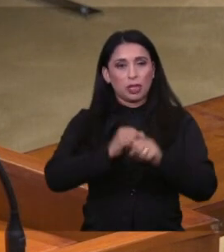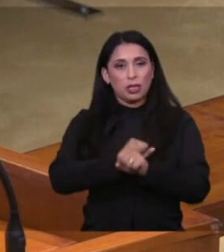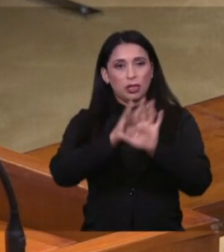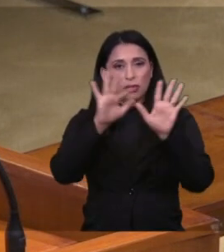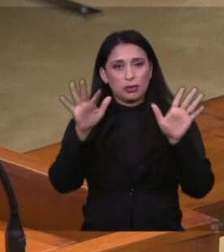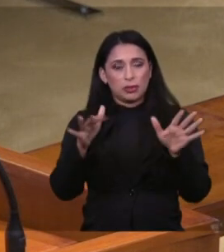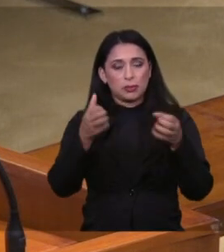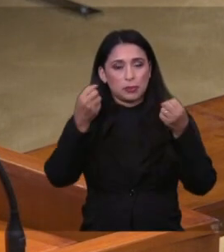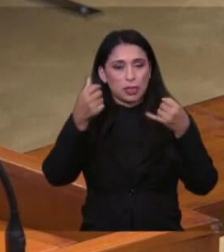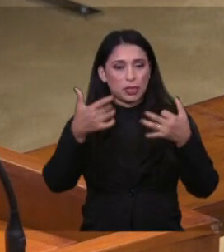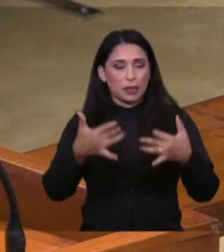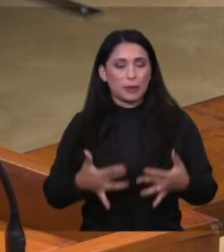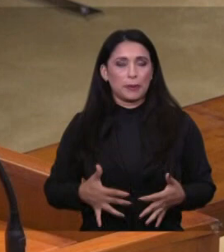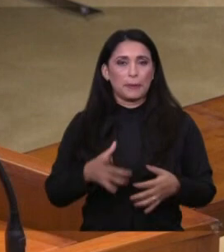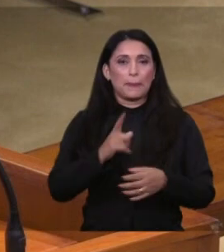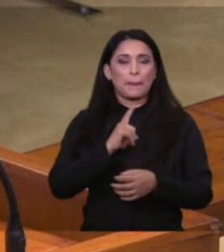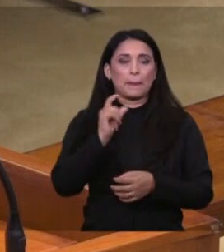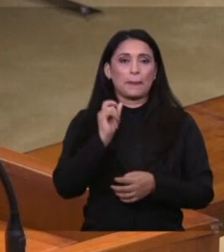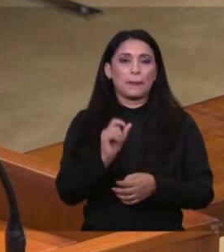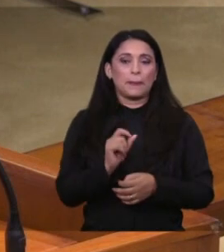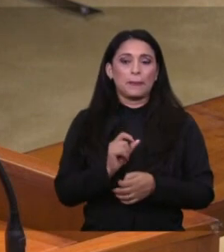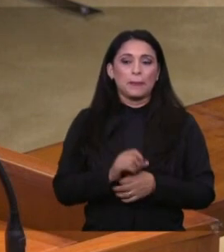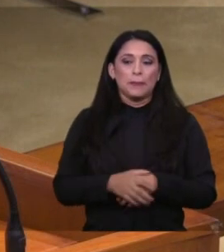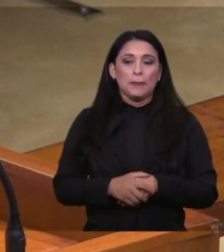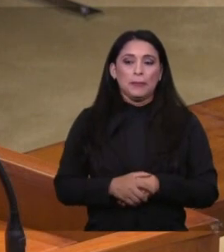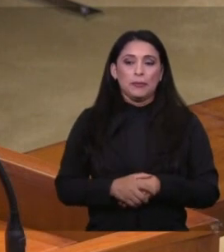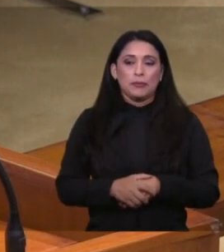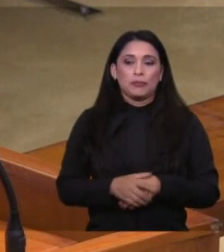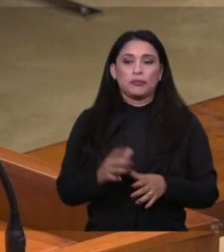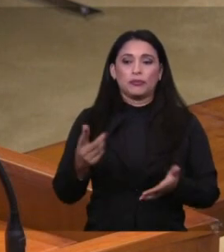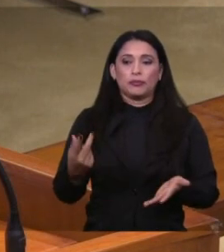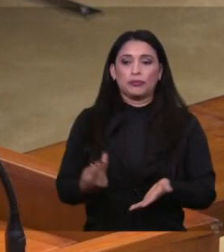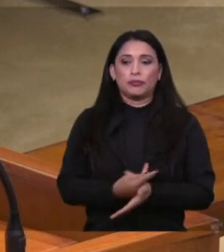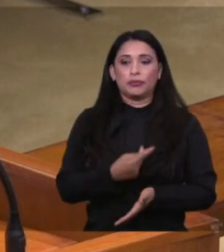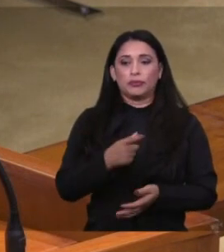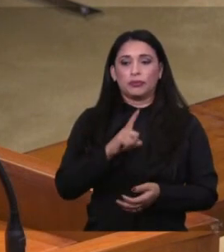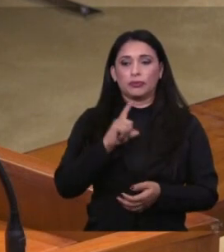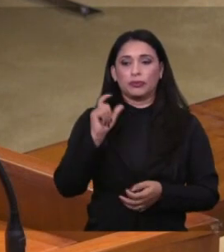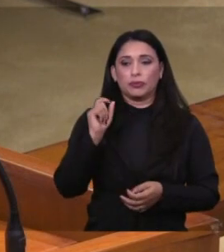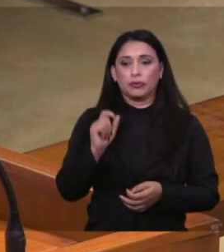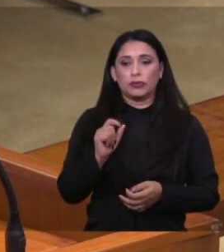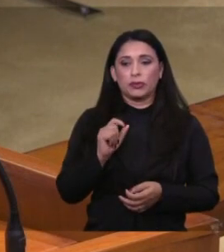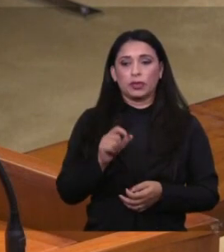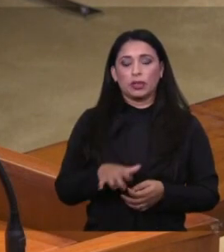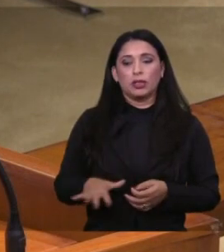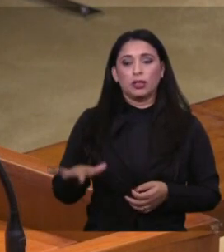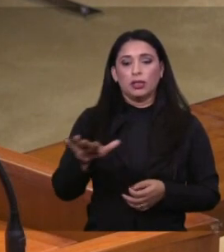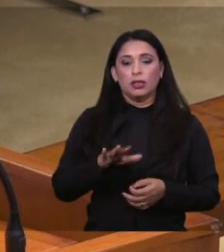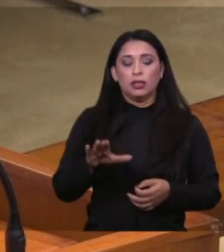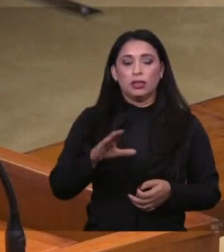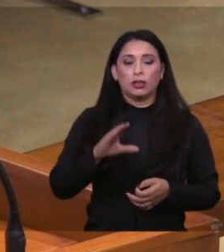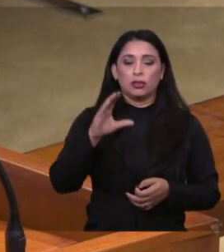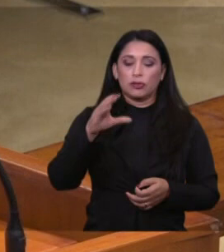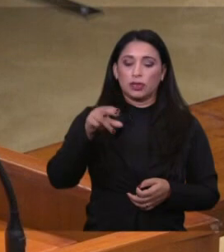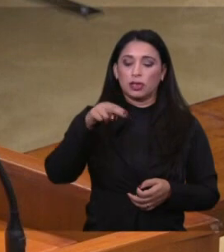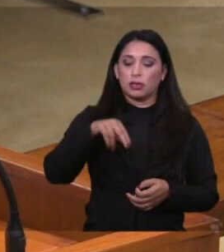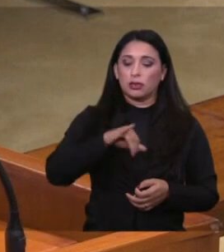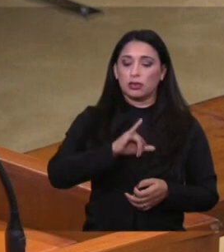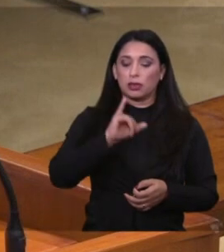claro, a questão, quando surgiu e foi levada ao âmbito da Confederação Nacional da